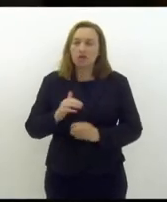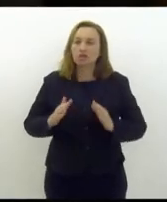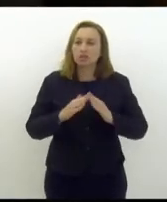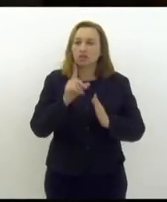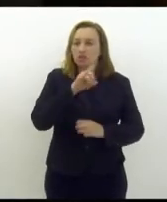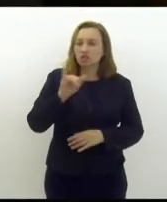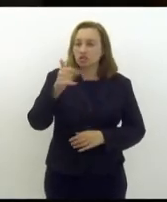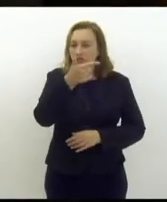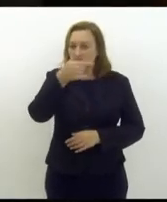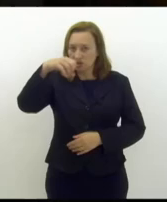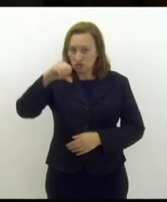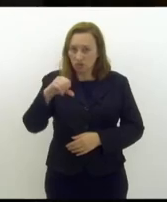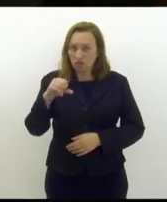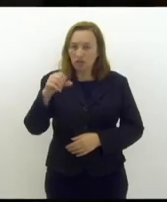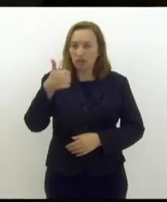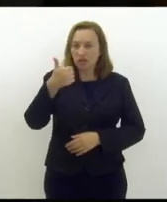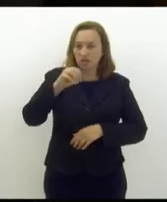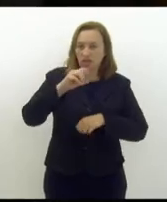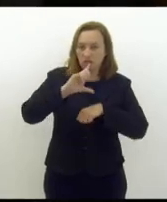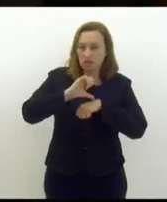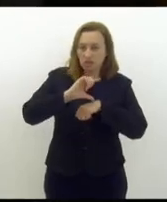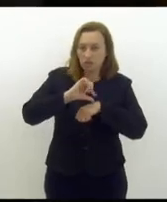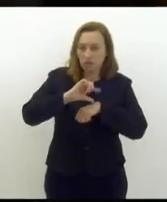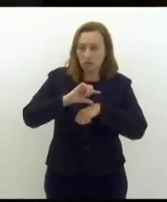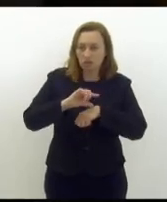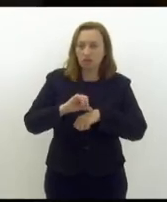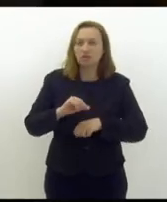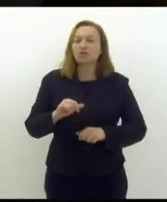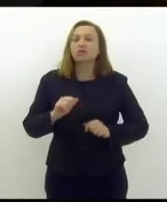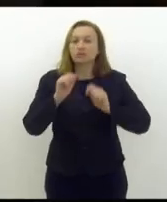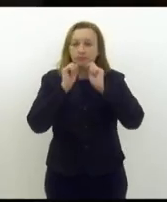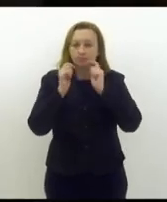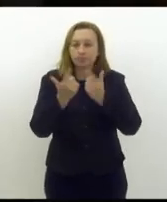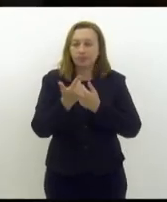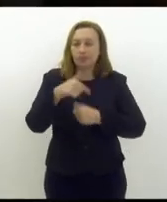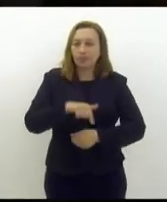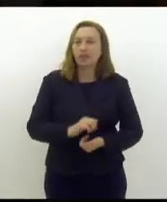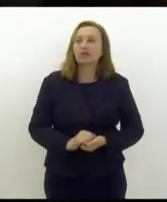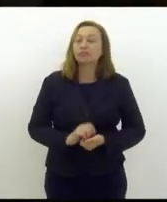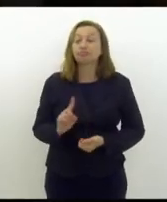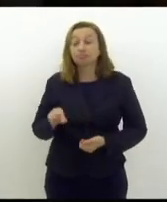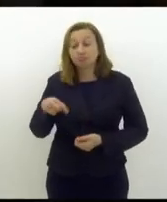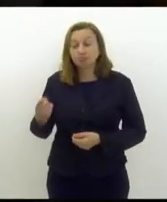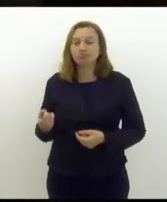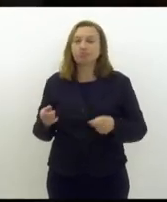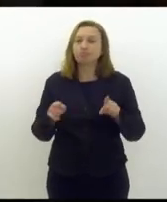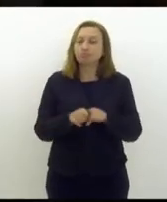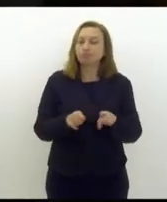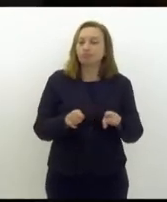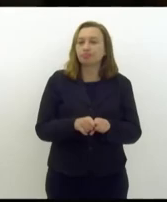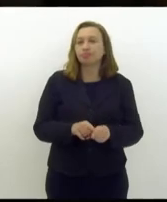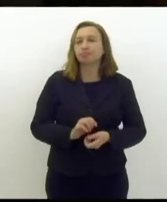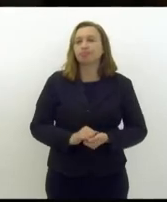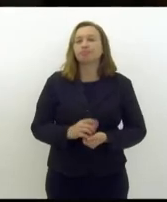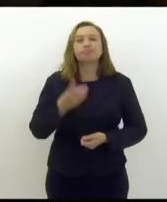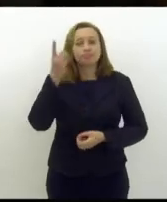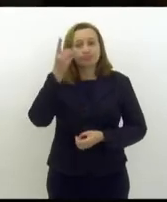no dia 29 às 10 horas aqui na Assembleia Legislativa uma outra coisa é